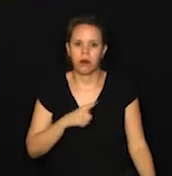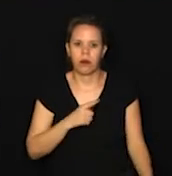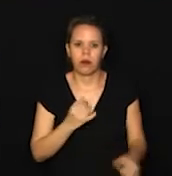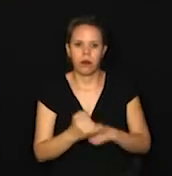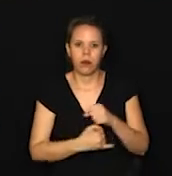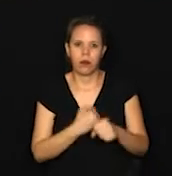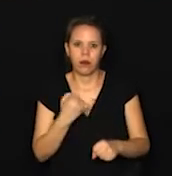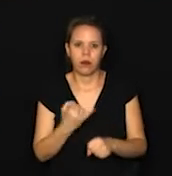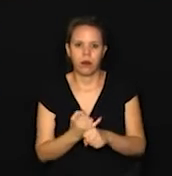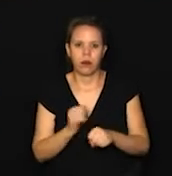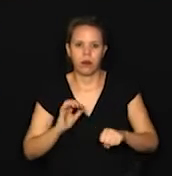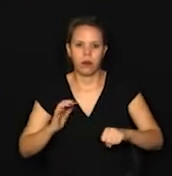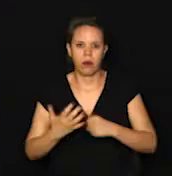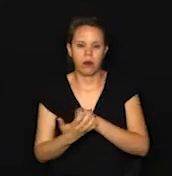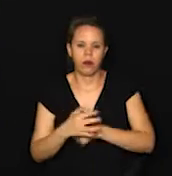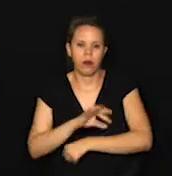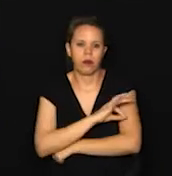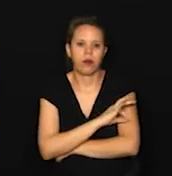site